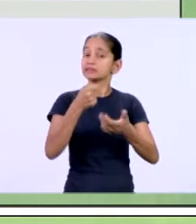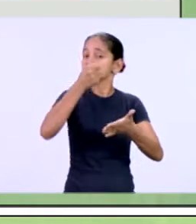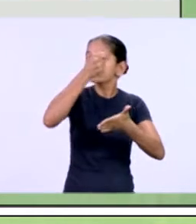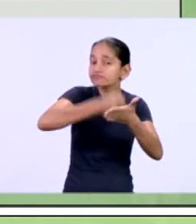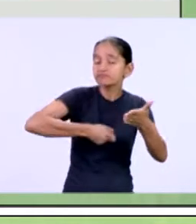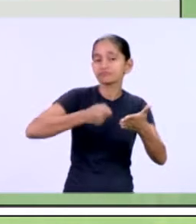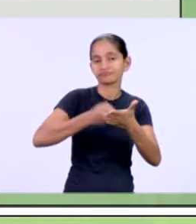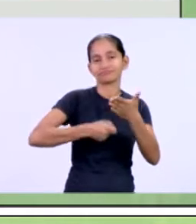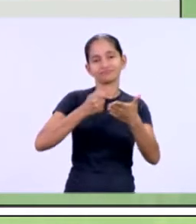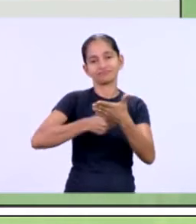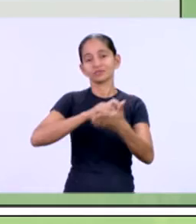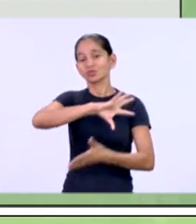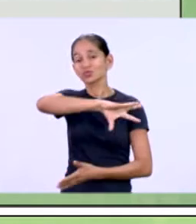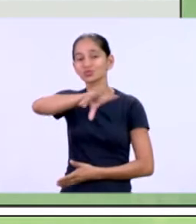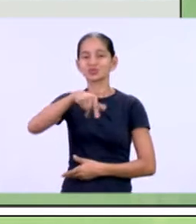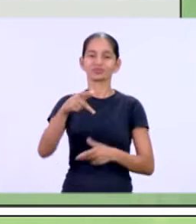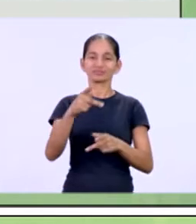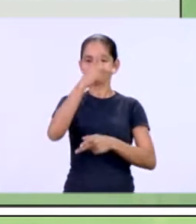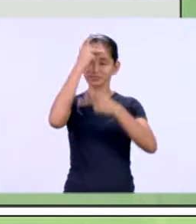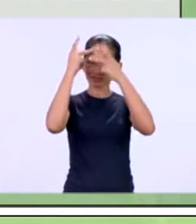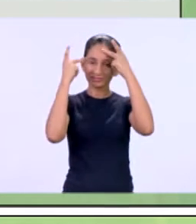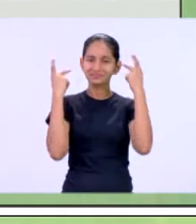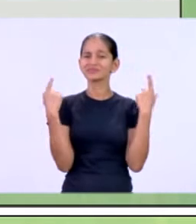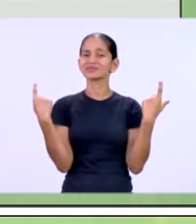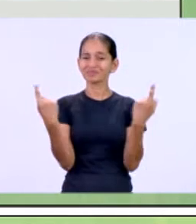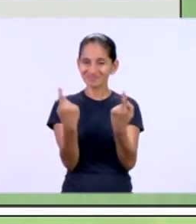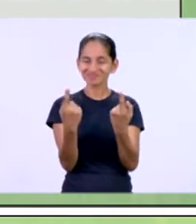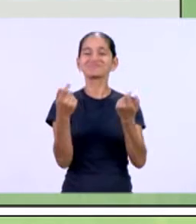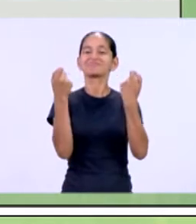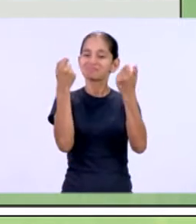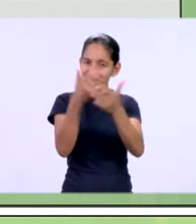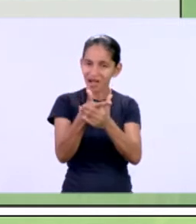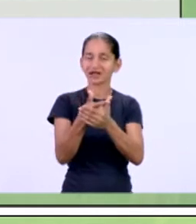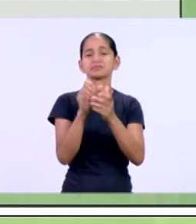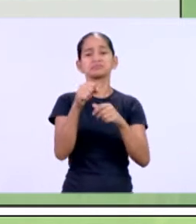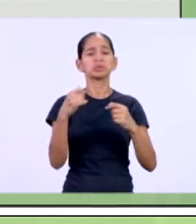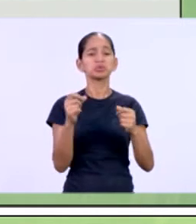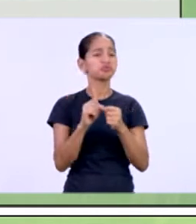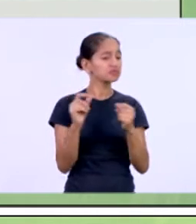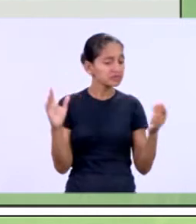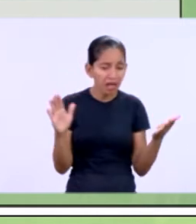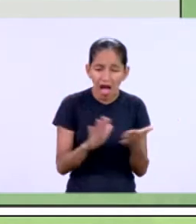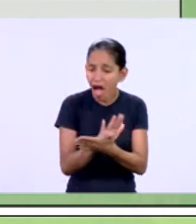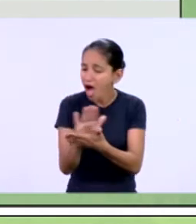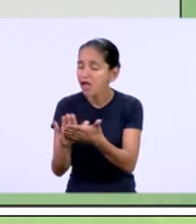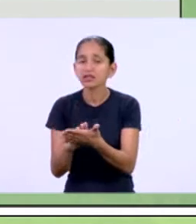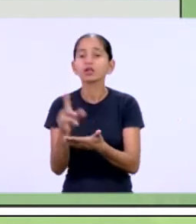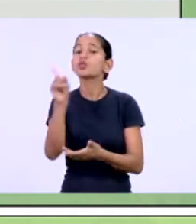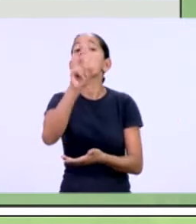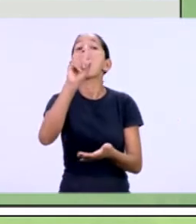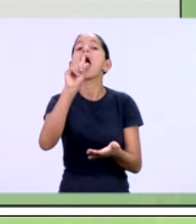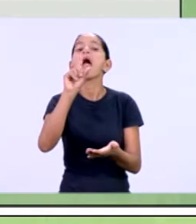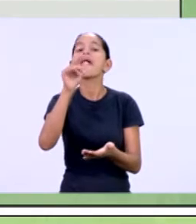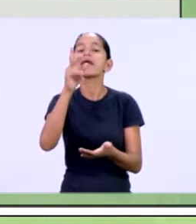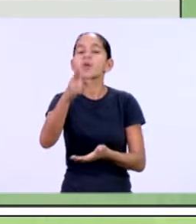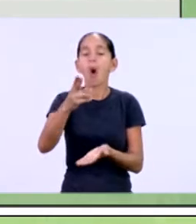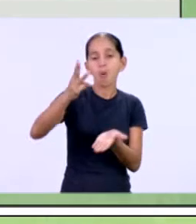pagamento, que ela não é ato ilícito, então você tem que pagar mesmo que você não fez nada de errado e que